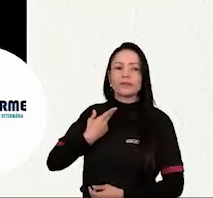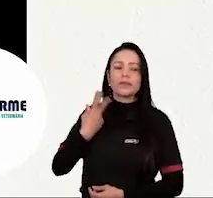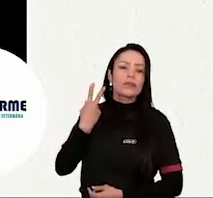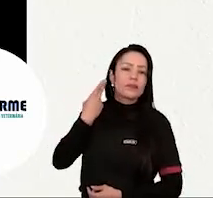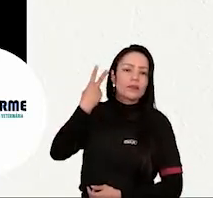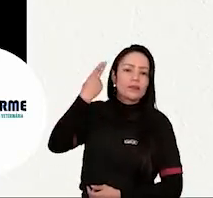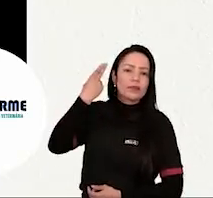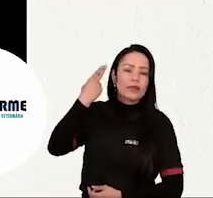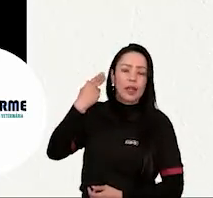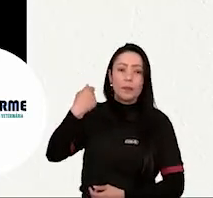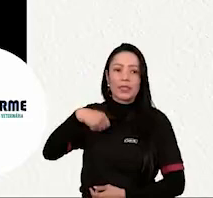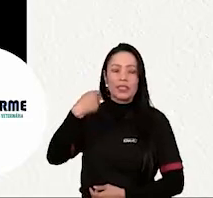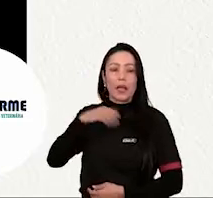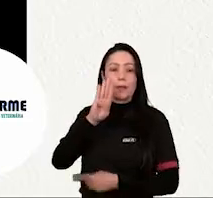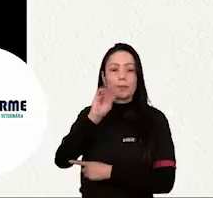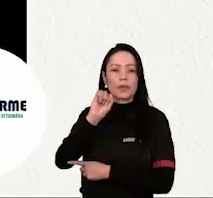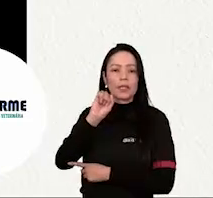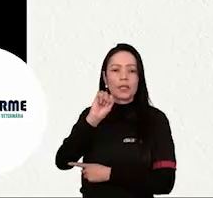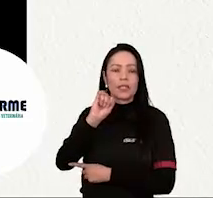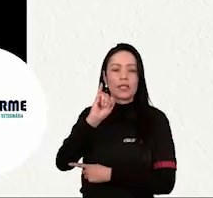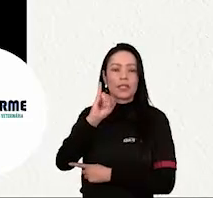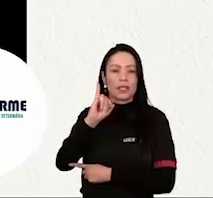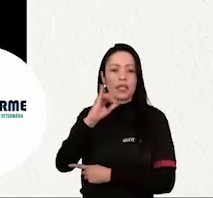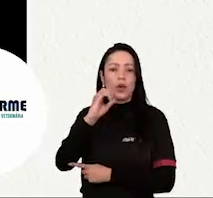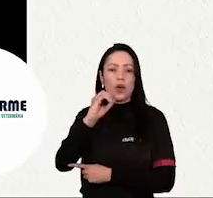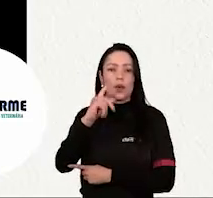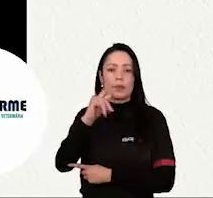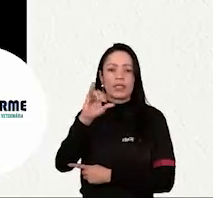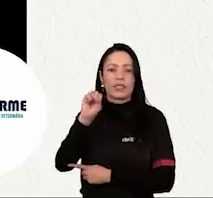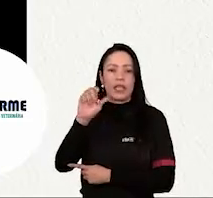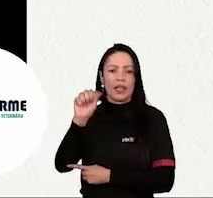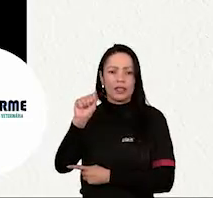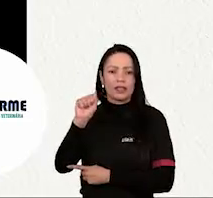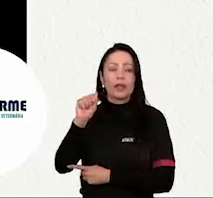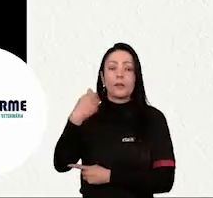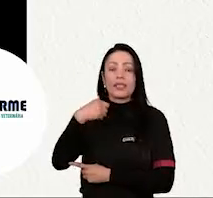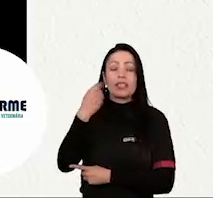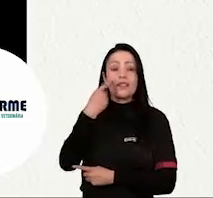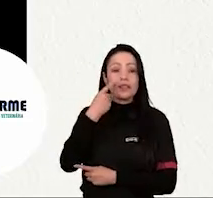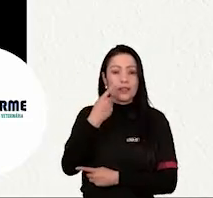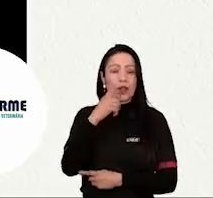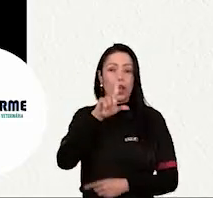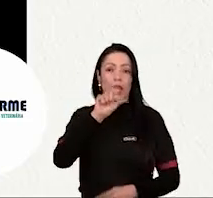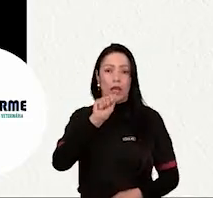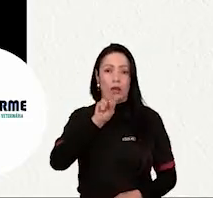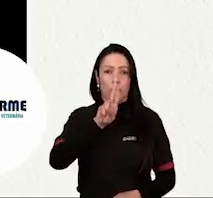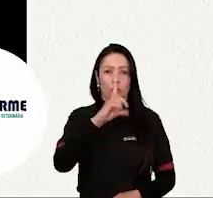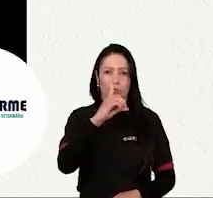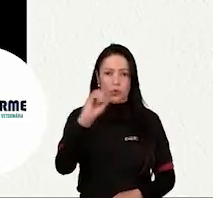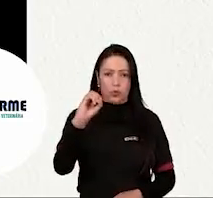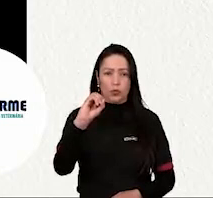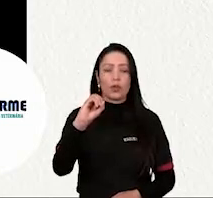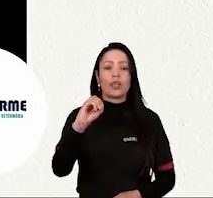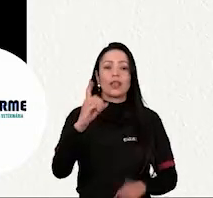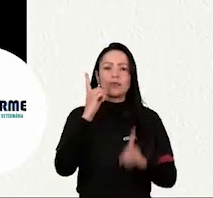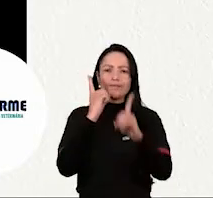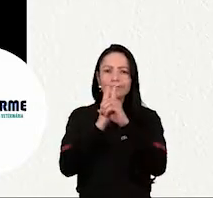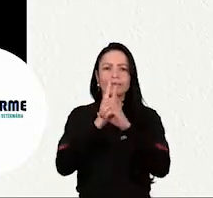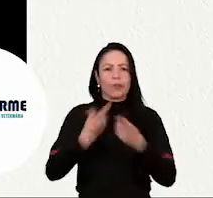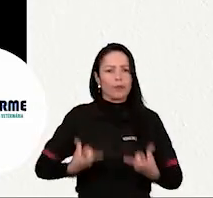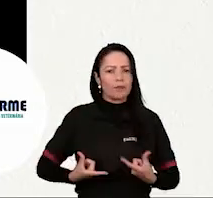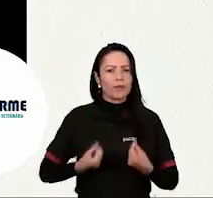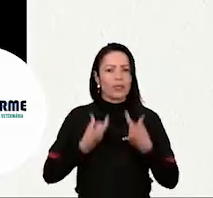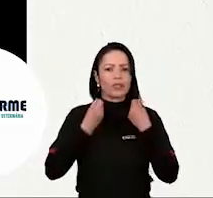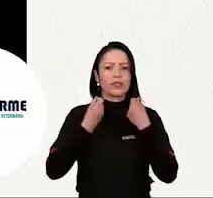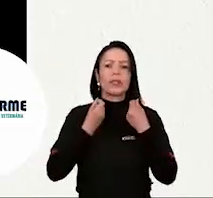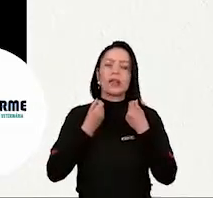para uma biópsia, mas quando a gente tem um laudo, né, e elas são malignas, e dependendo da altura que essa